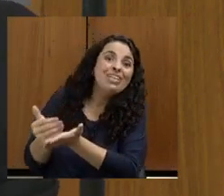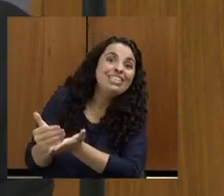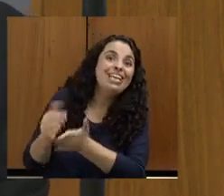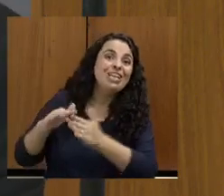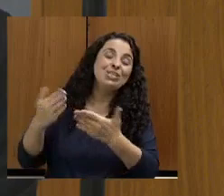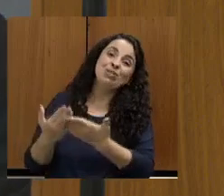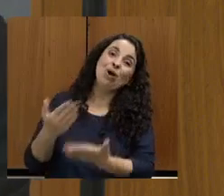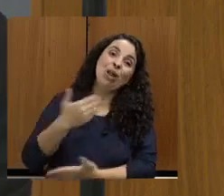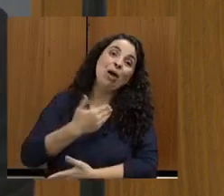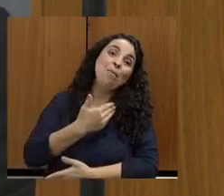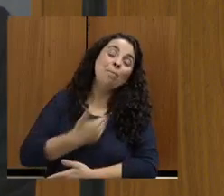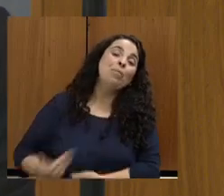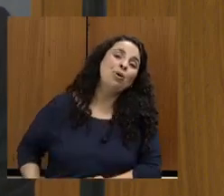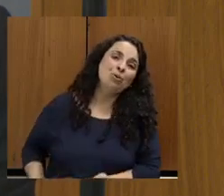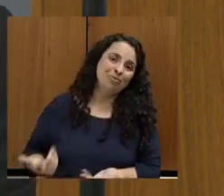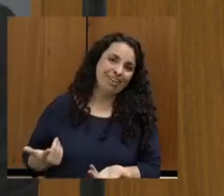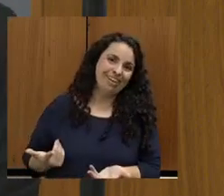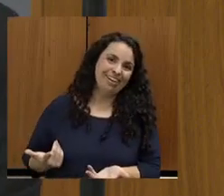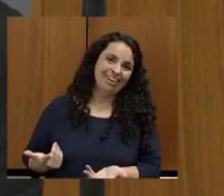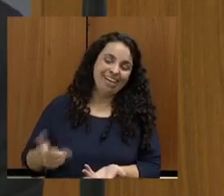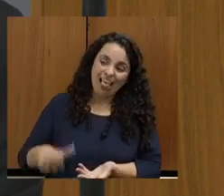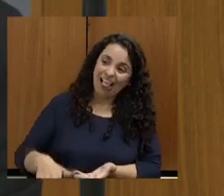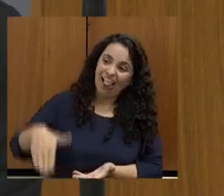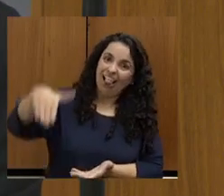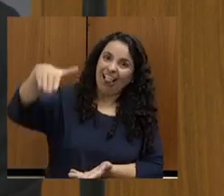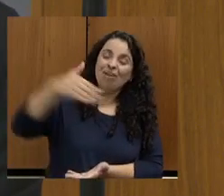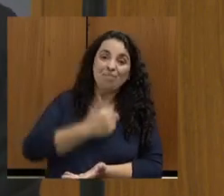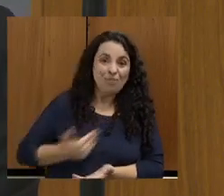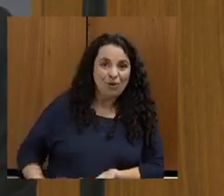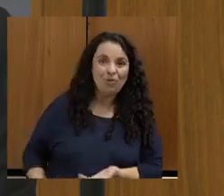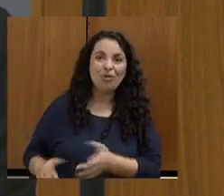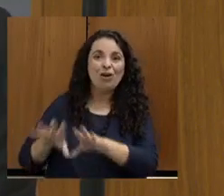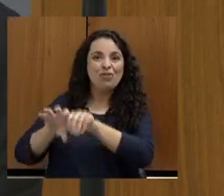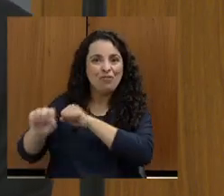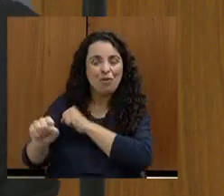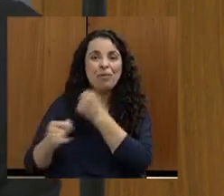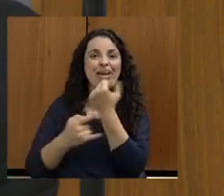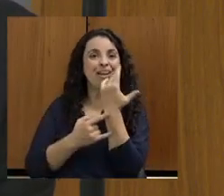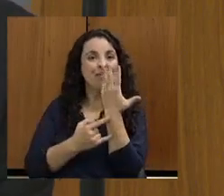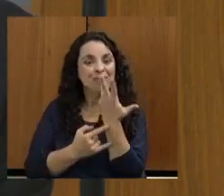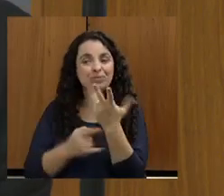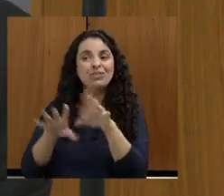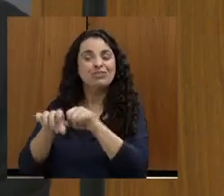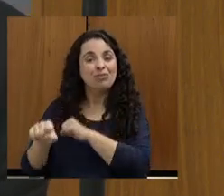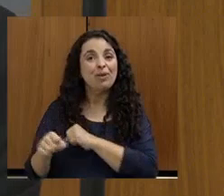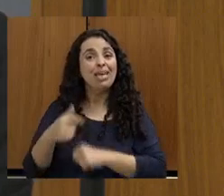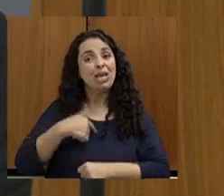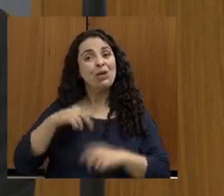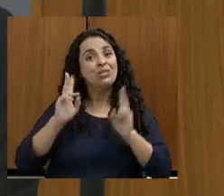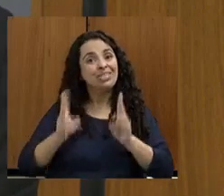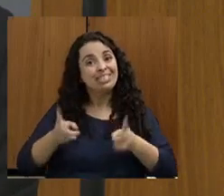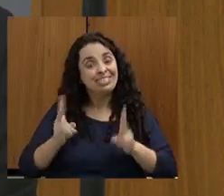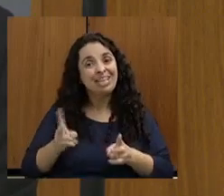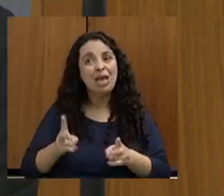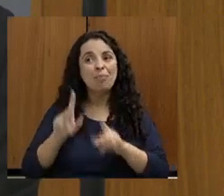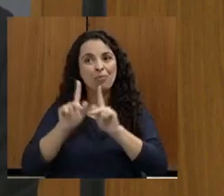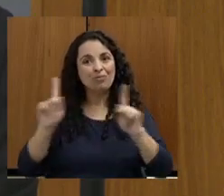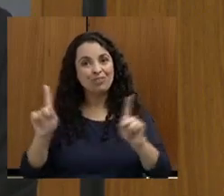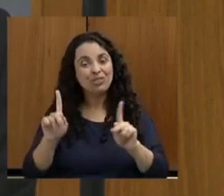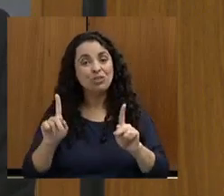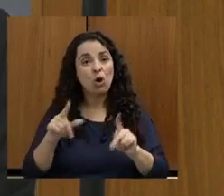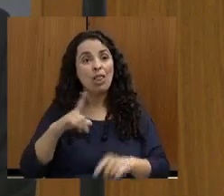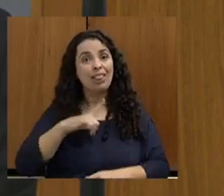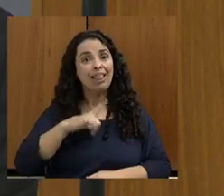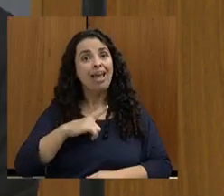formei na federal, e sempre, como educador, professor, tive alunos deficientes. Eu formei,